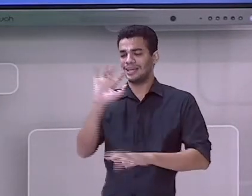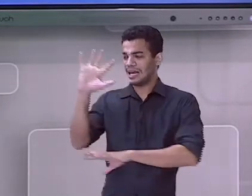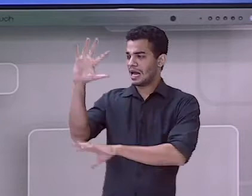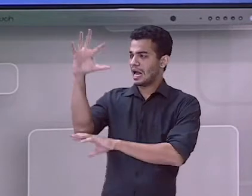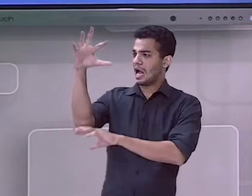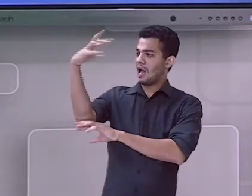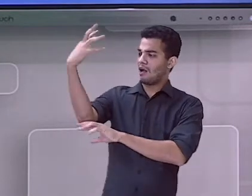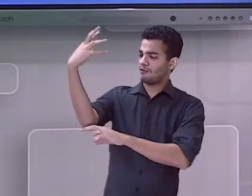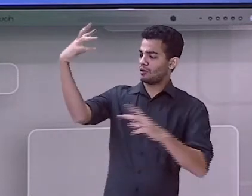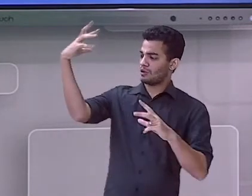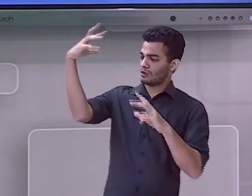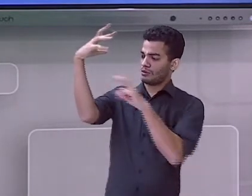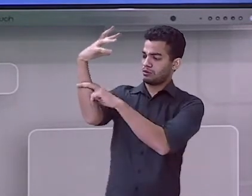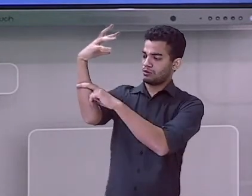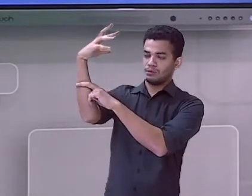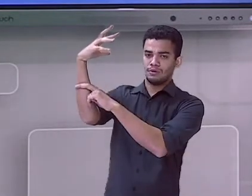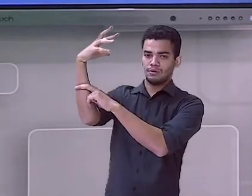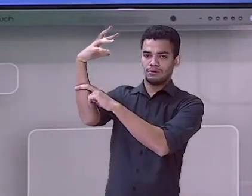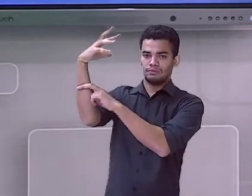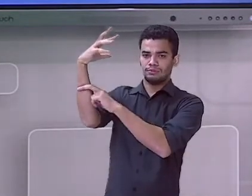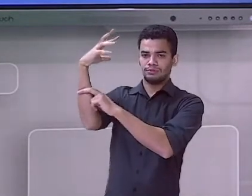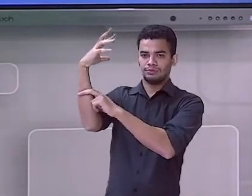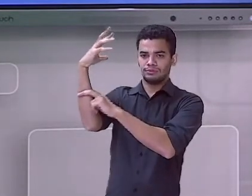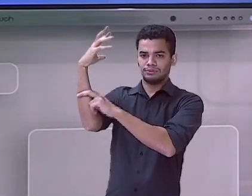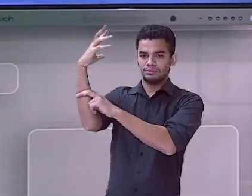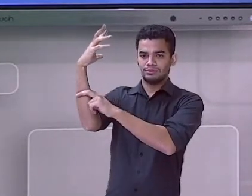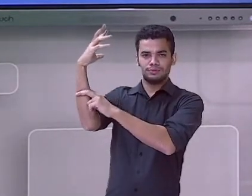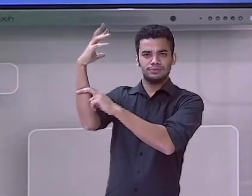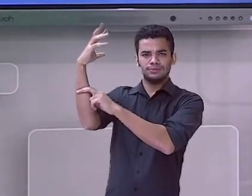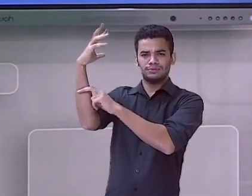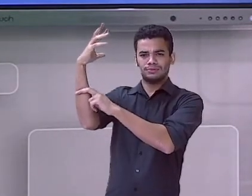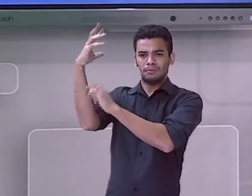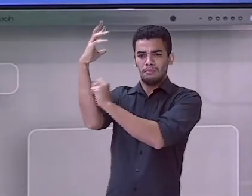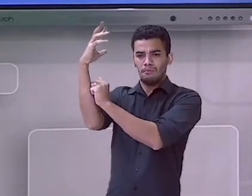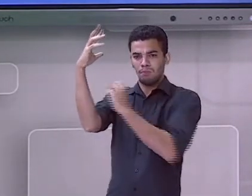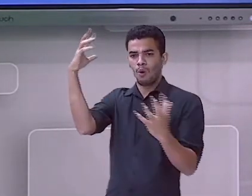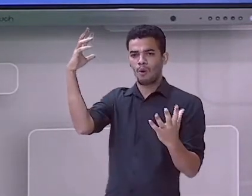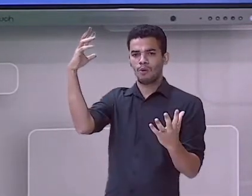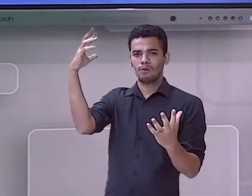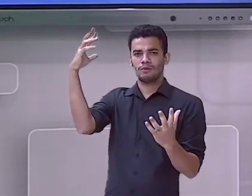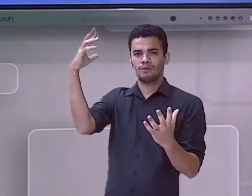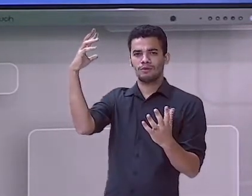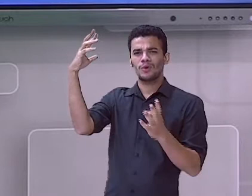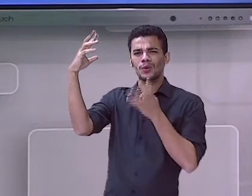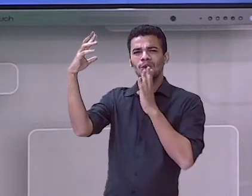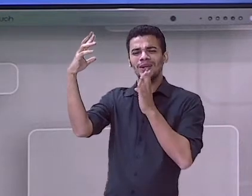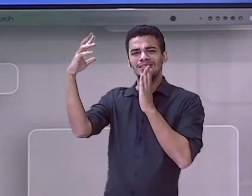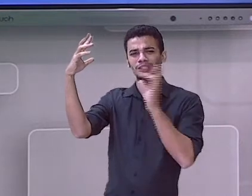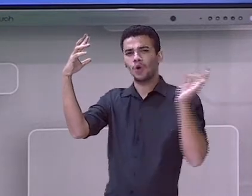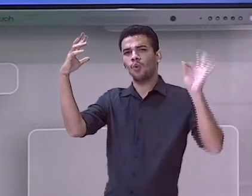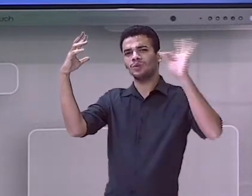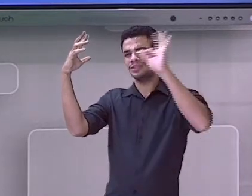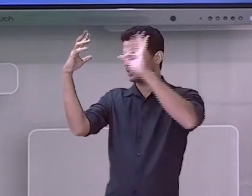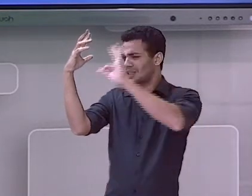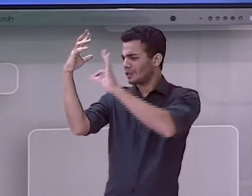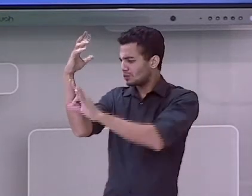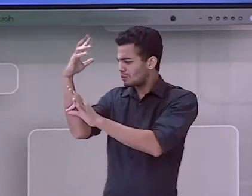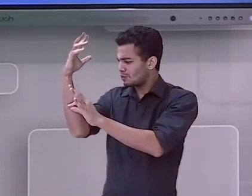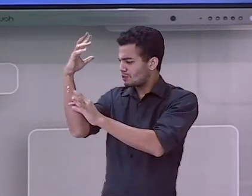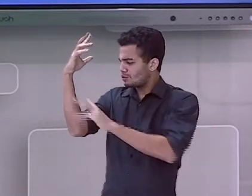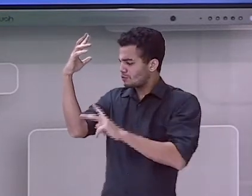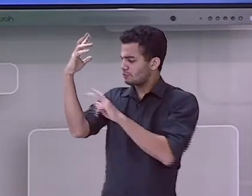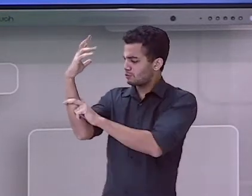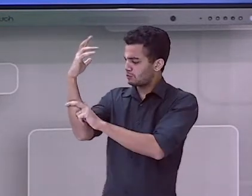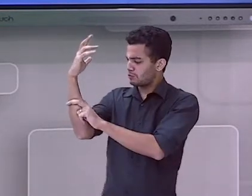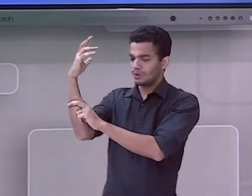assim, nossa, ela vai cantar até morrer. Não é verdade. Ela se prende a uma